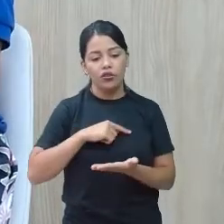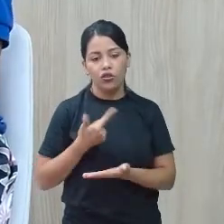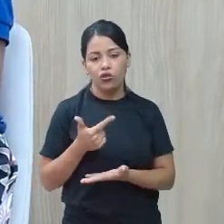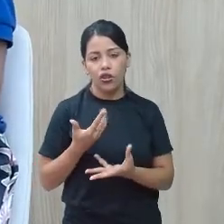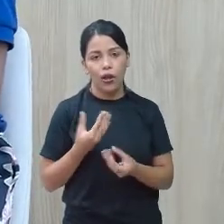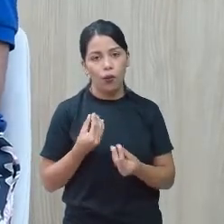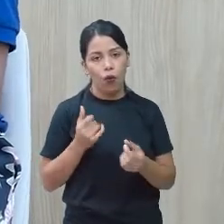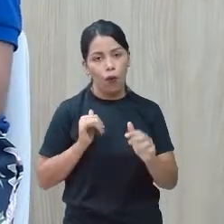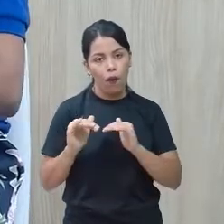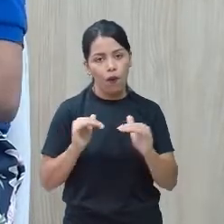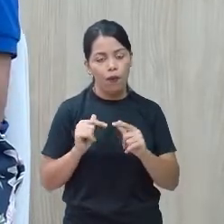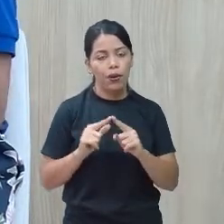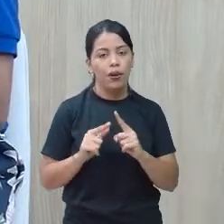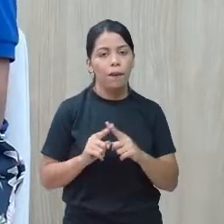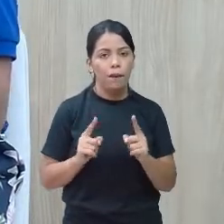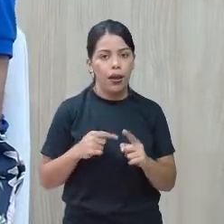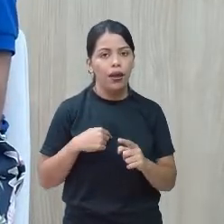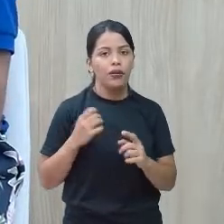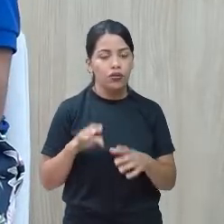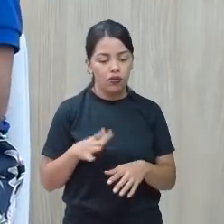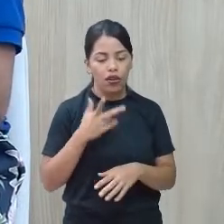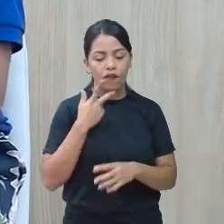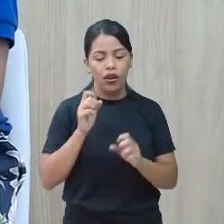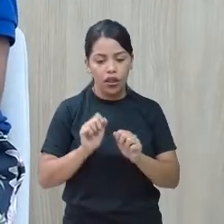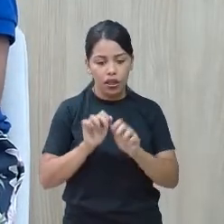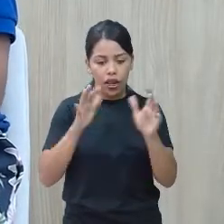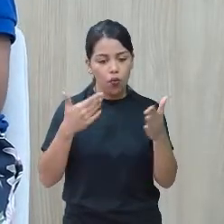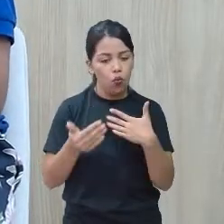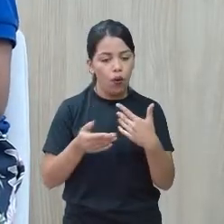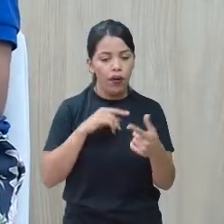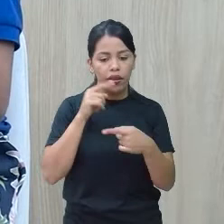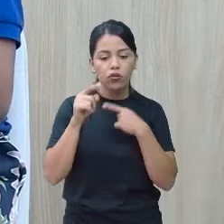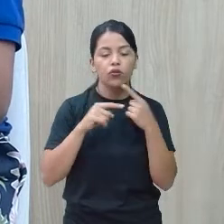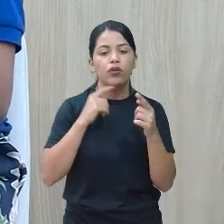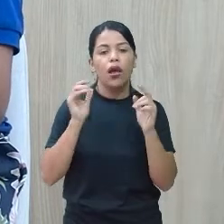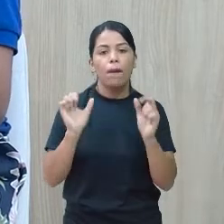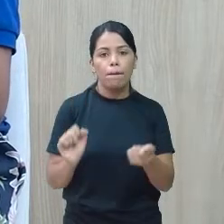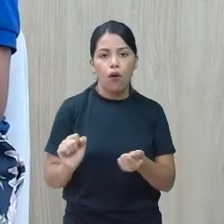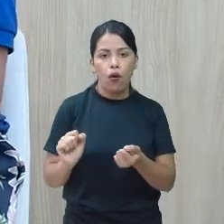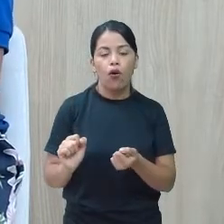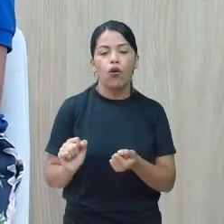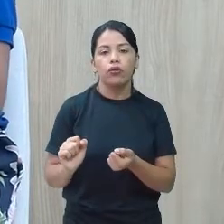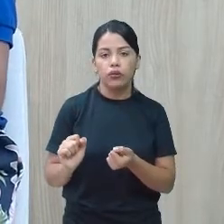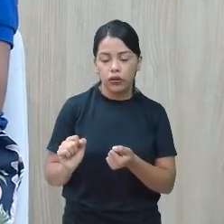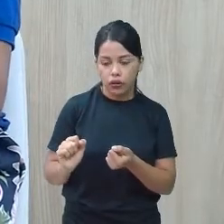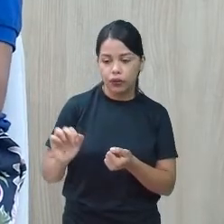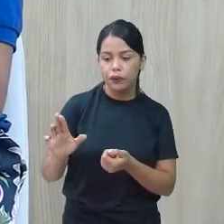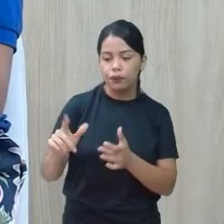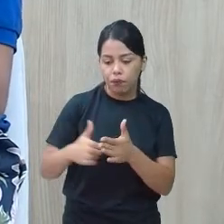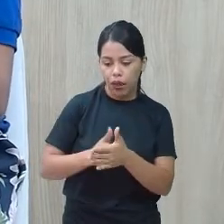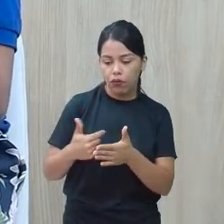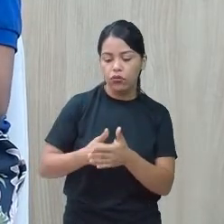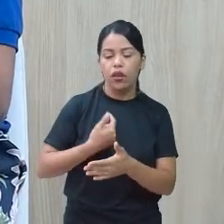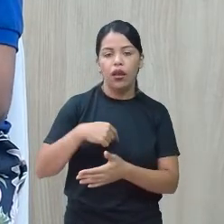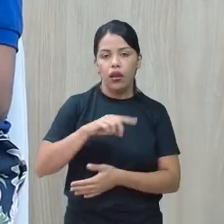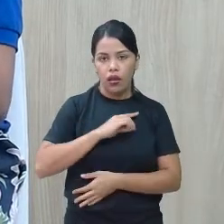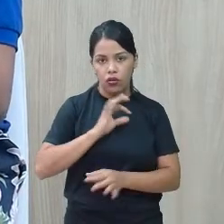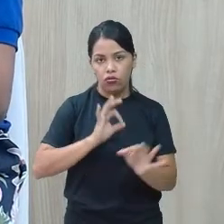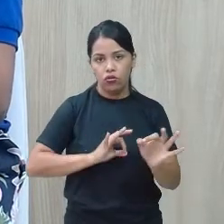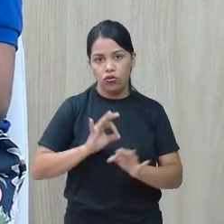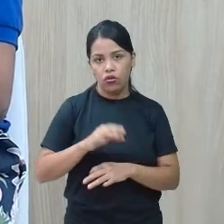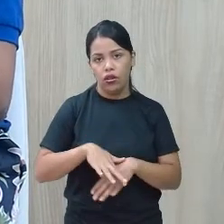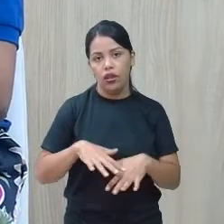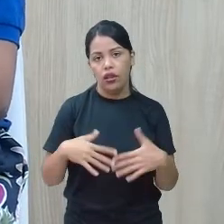muito movimento, mas aqui deixei claro que qualquer dúvida eles podem mandar, que estamos a postos. A professora Viviane mandou